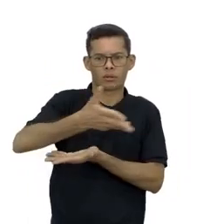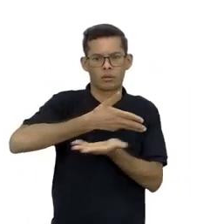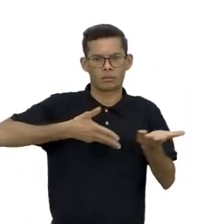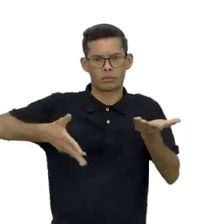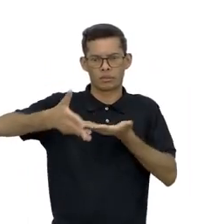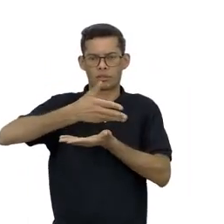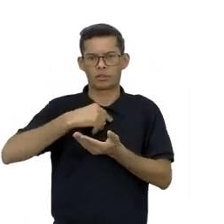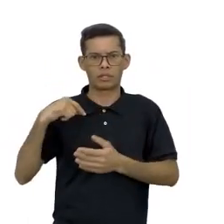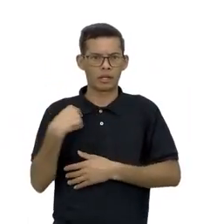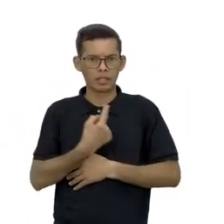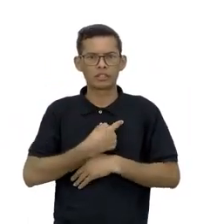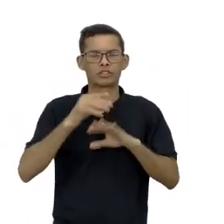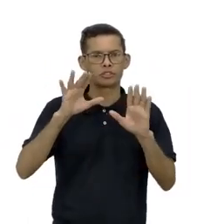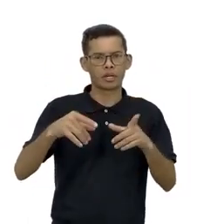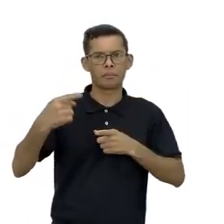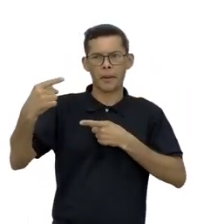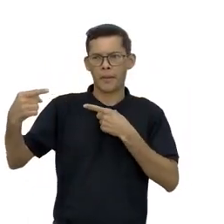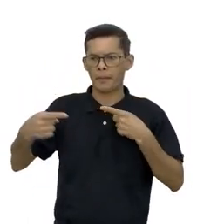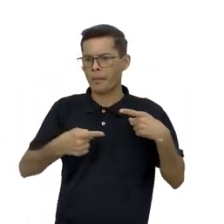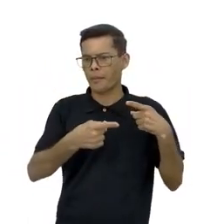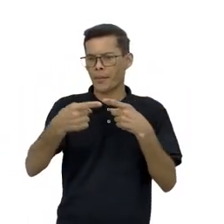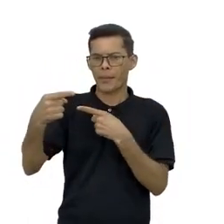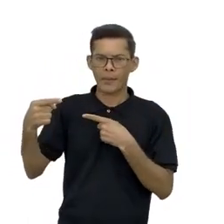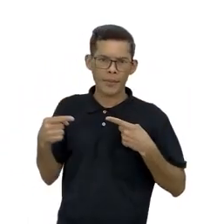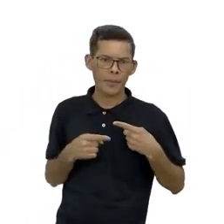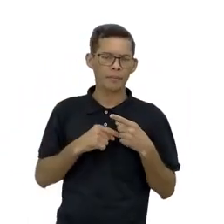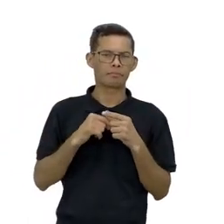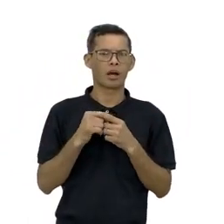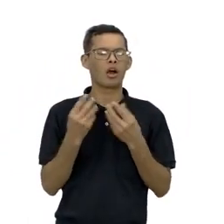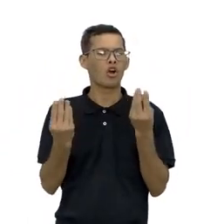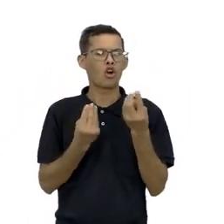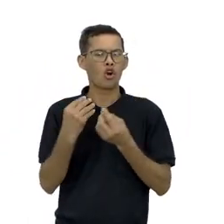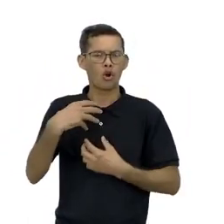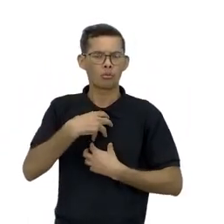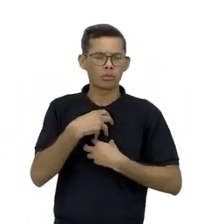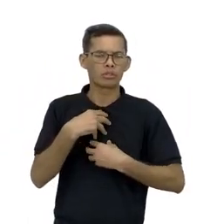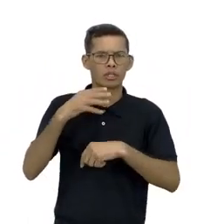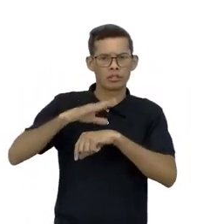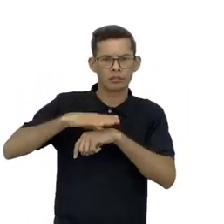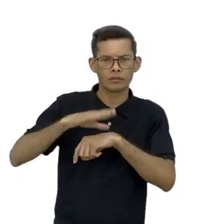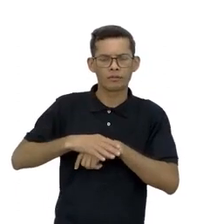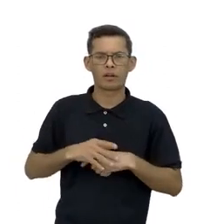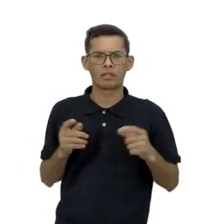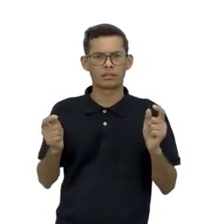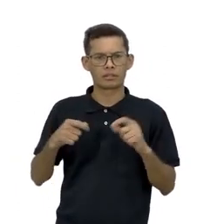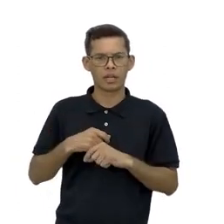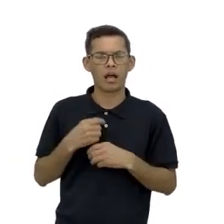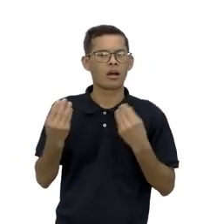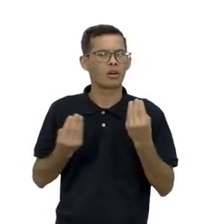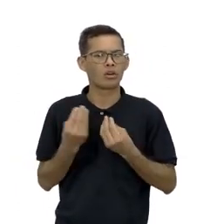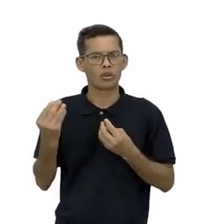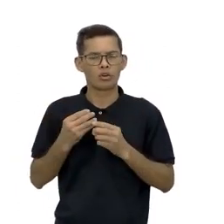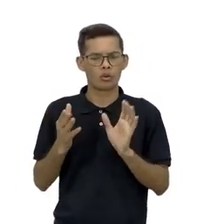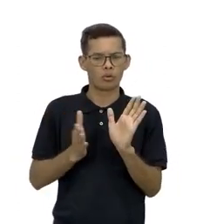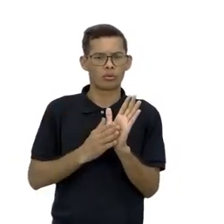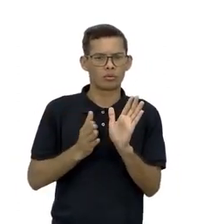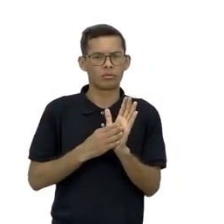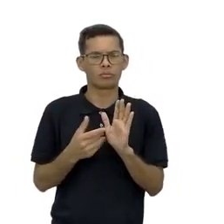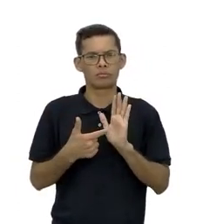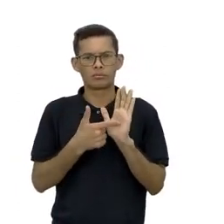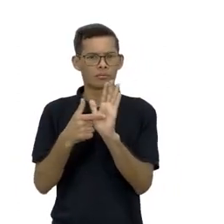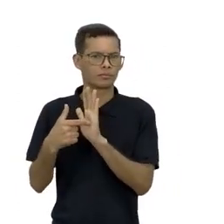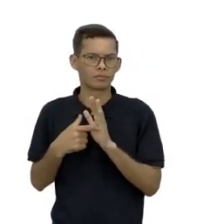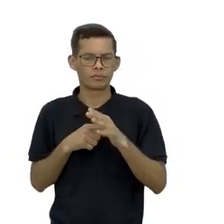Nós discutimos a leitura colaborativa, como ela deve ser feita, como ela deve ser proposta ao lado de